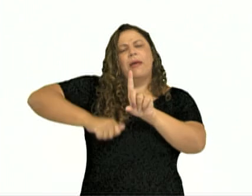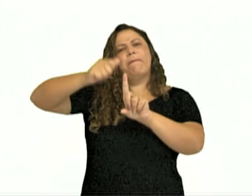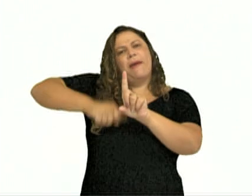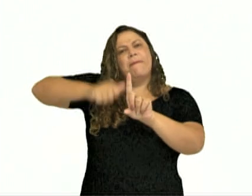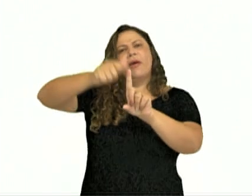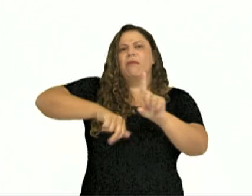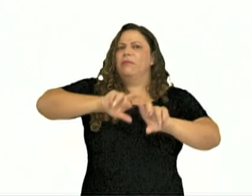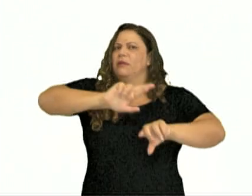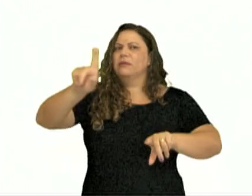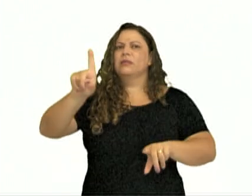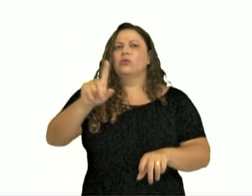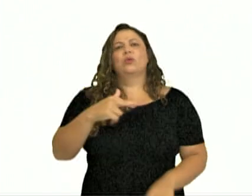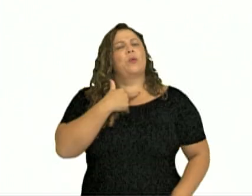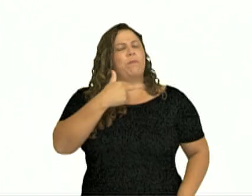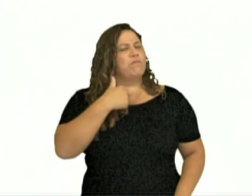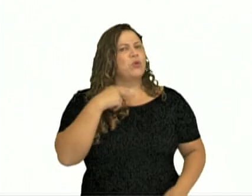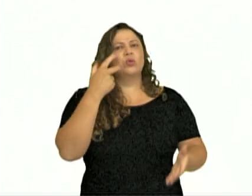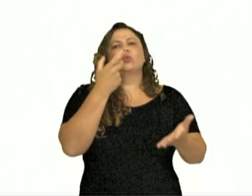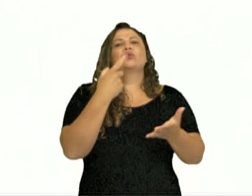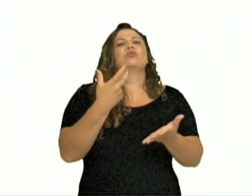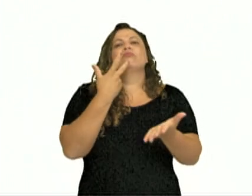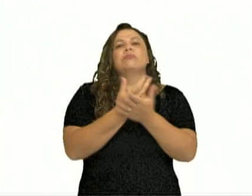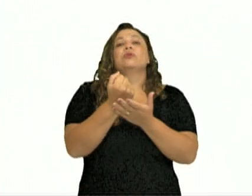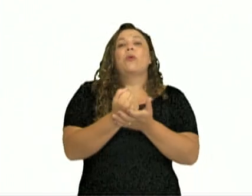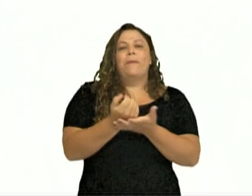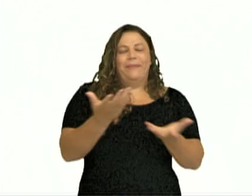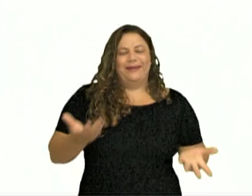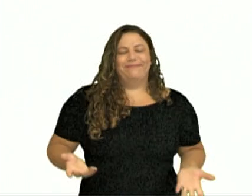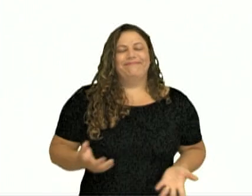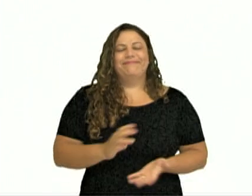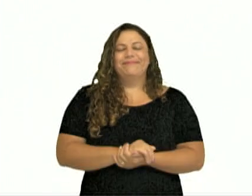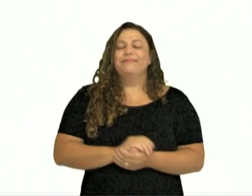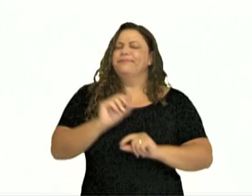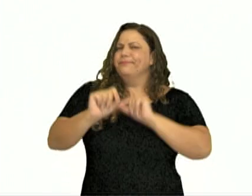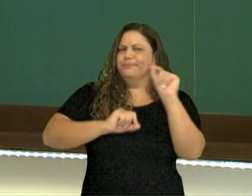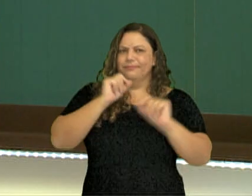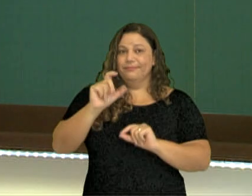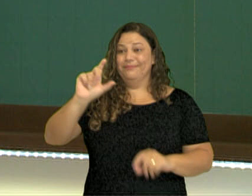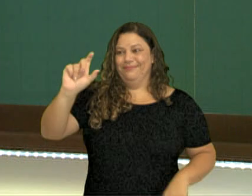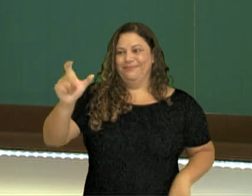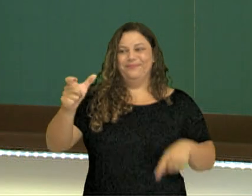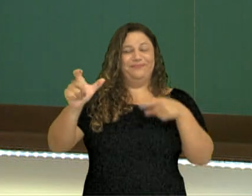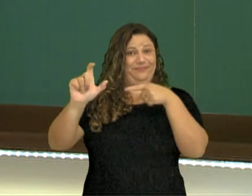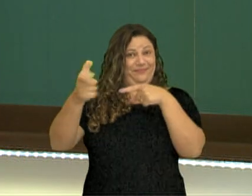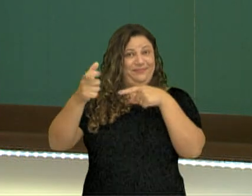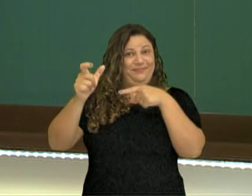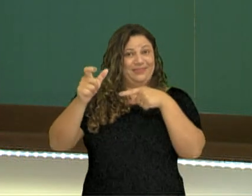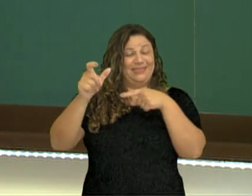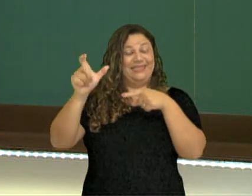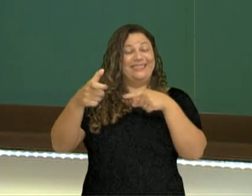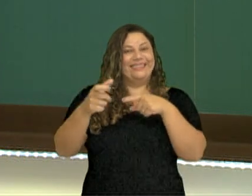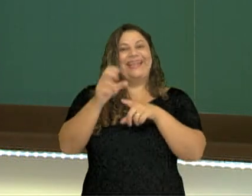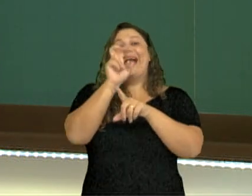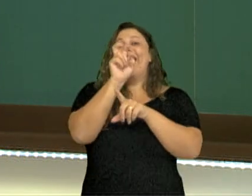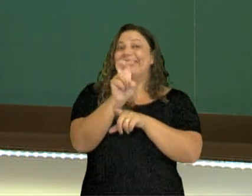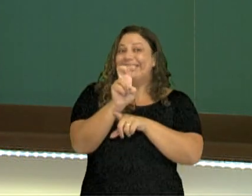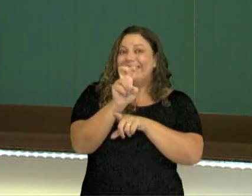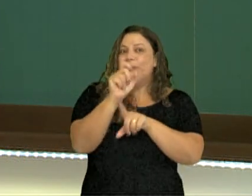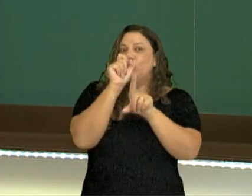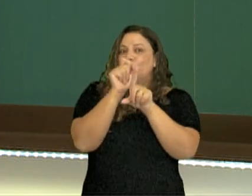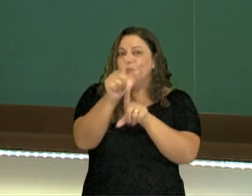pode comprar à vista. Então o que ela fez ali? Ela pegou um cartão e parcelou em 5 vezes